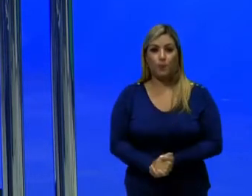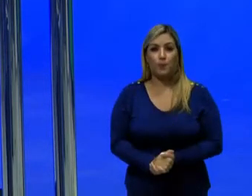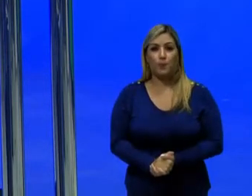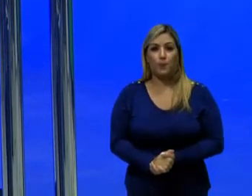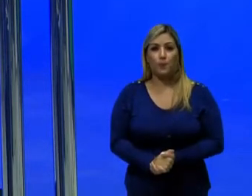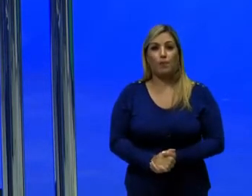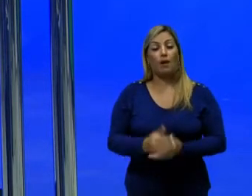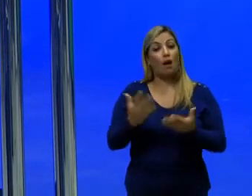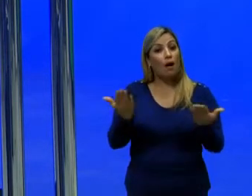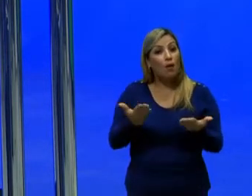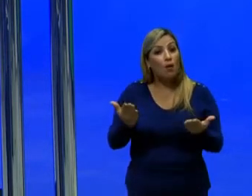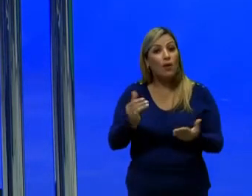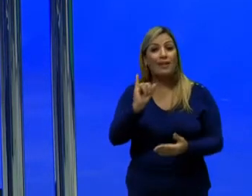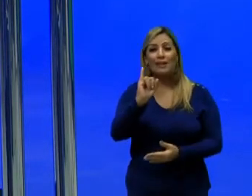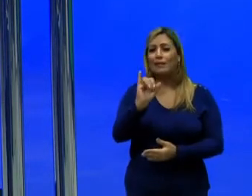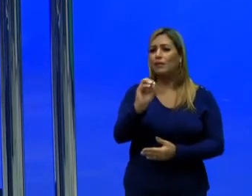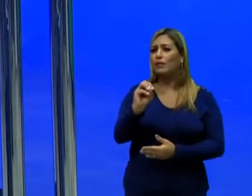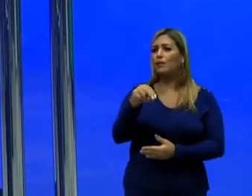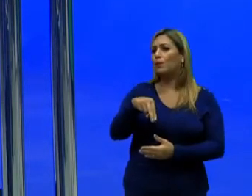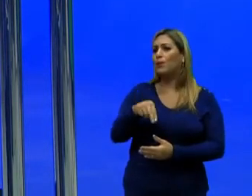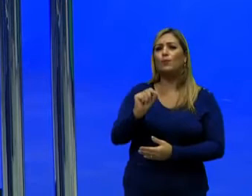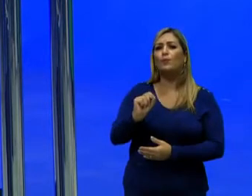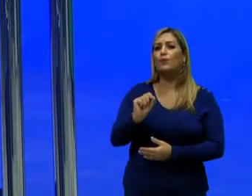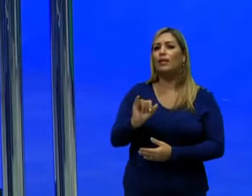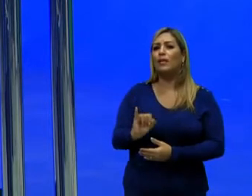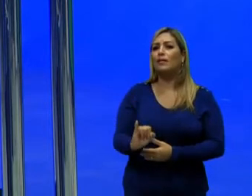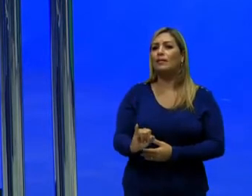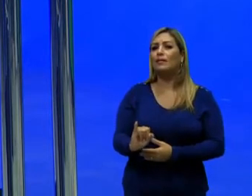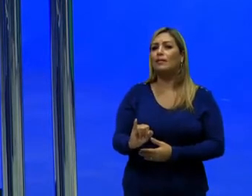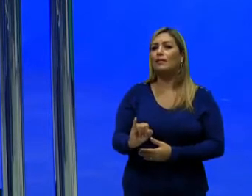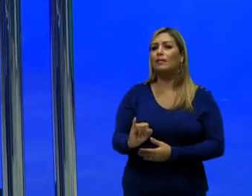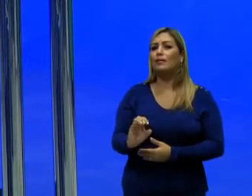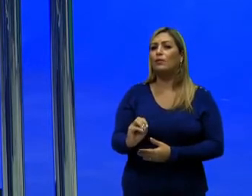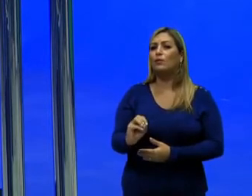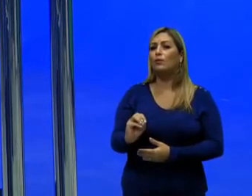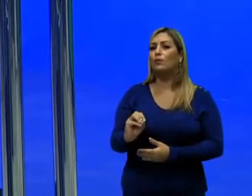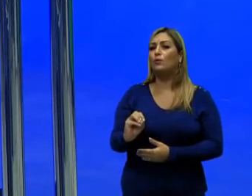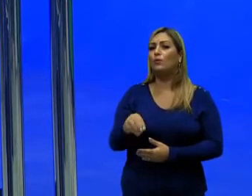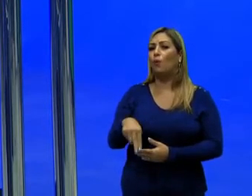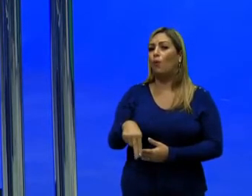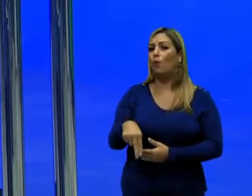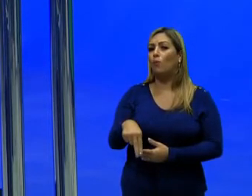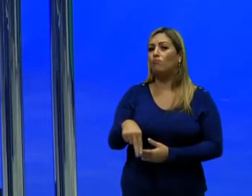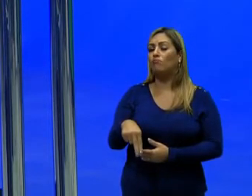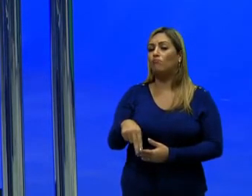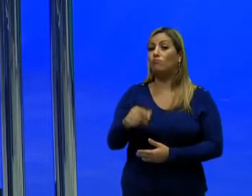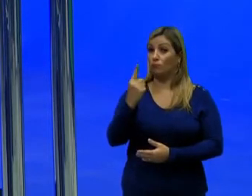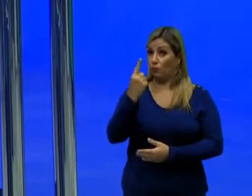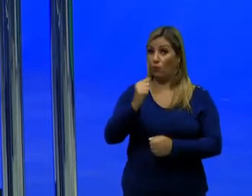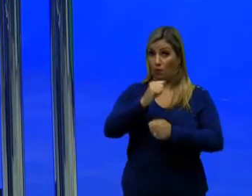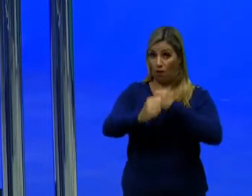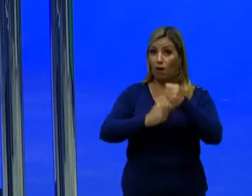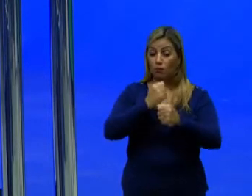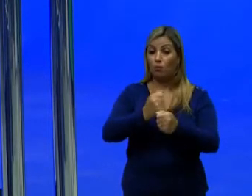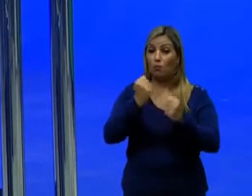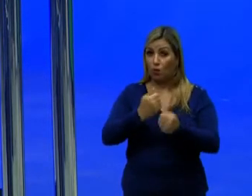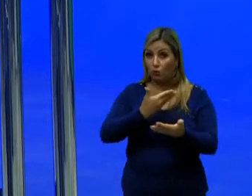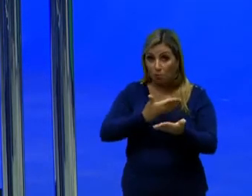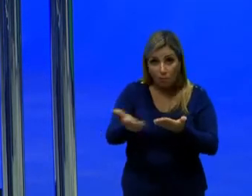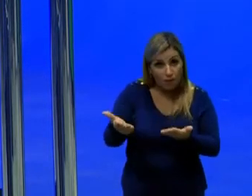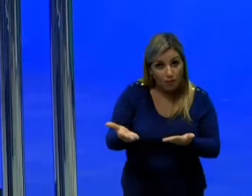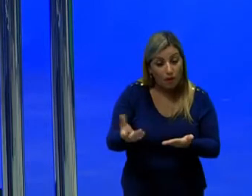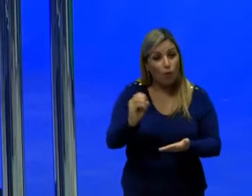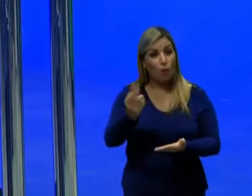vamos para o io que seriam io um átomo ele pode perder elétrons e ele pode